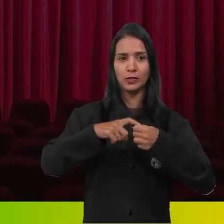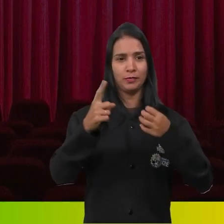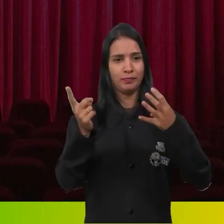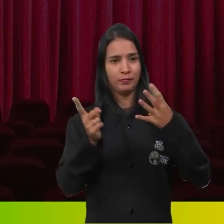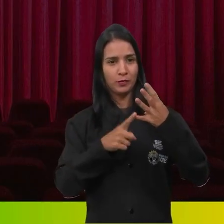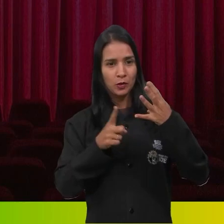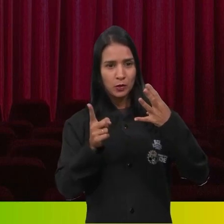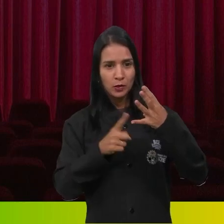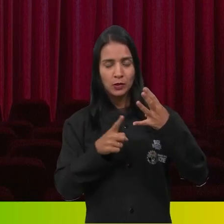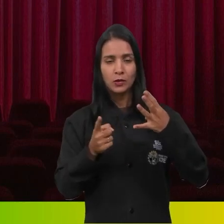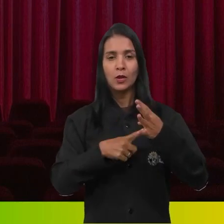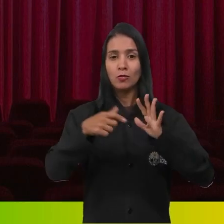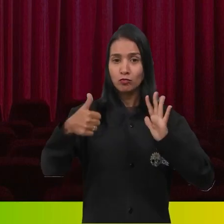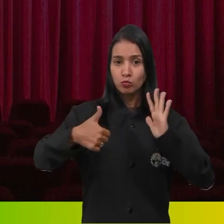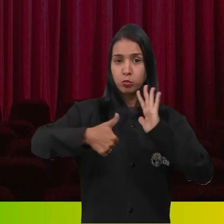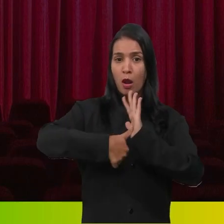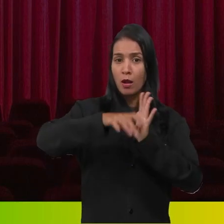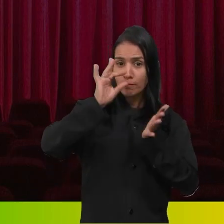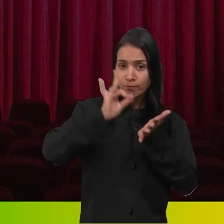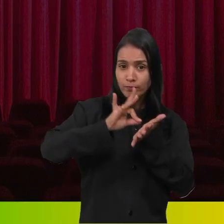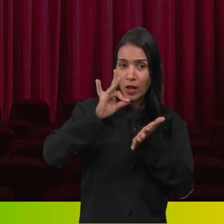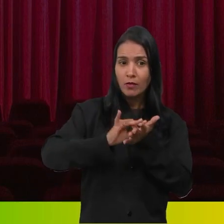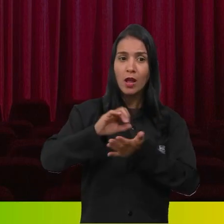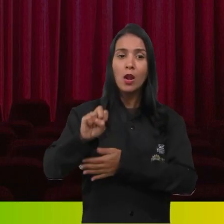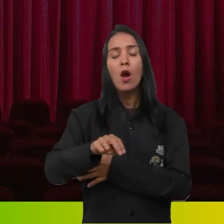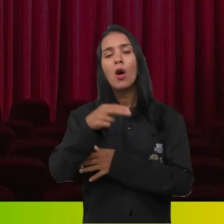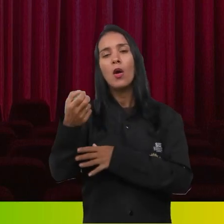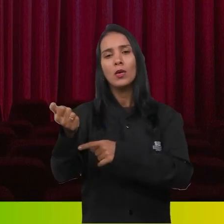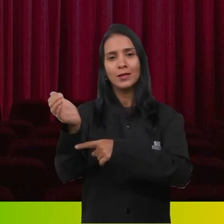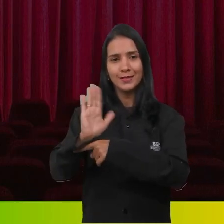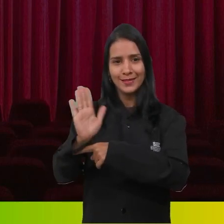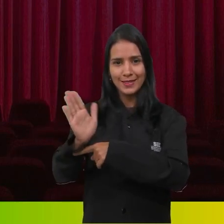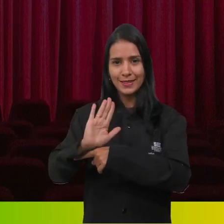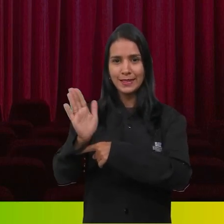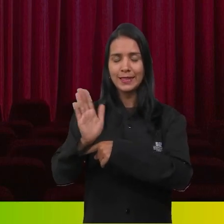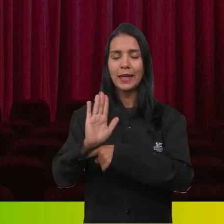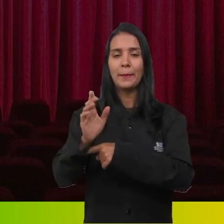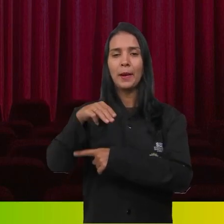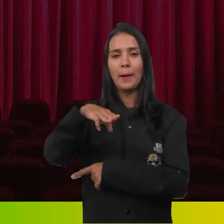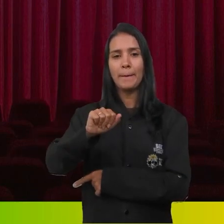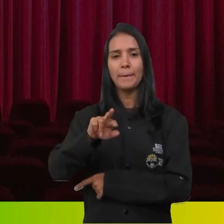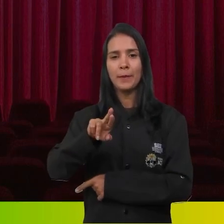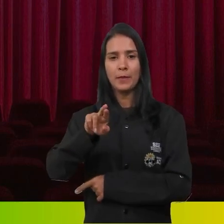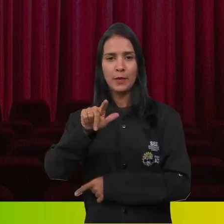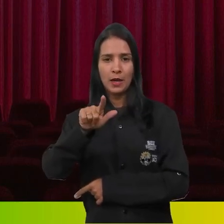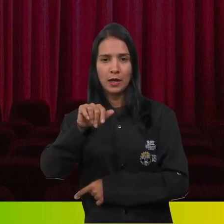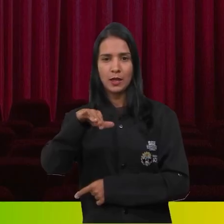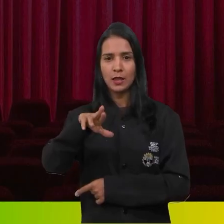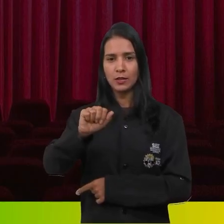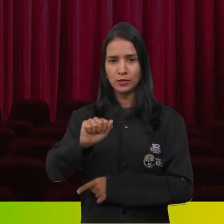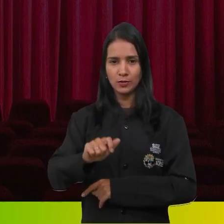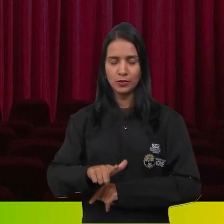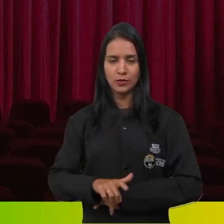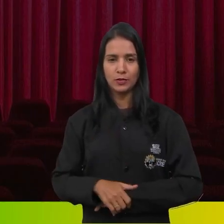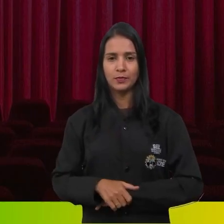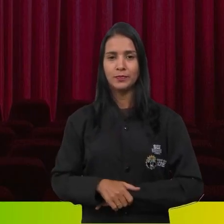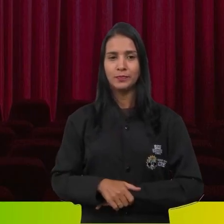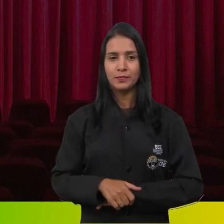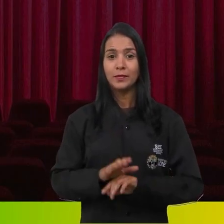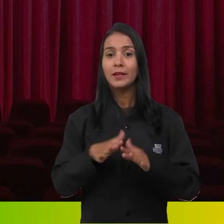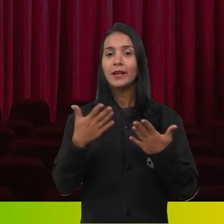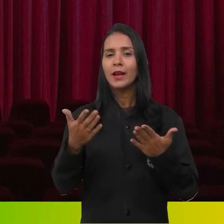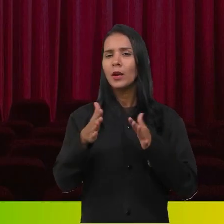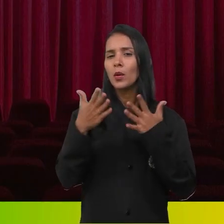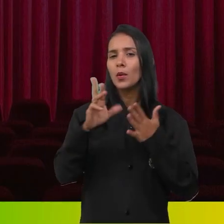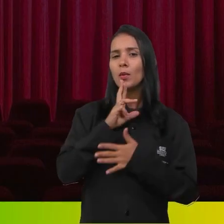D, documentário realista. E letra E, cinema marginal. Qual é a resposta que a gente pode colocar